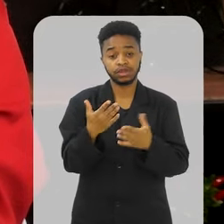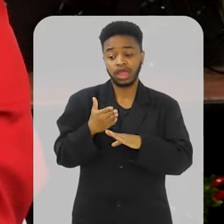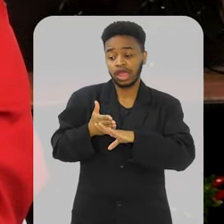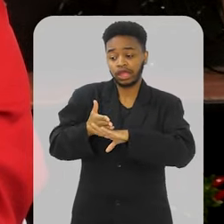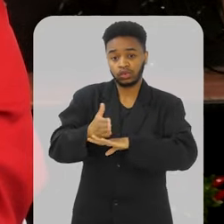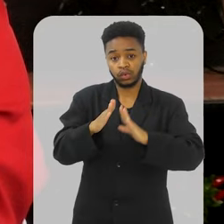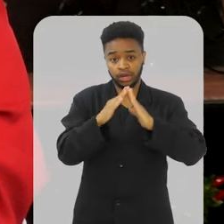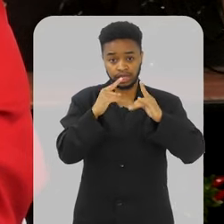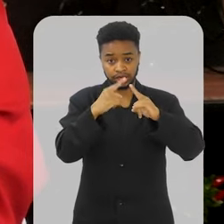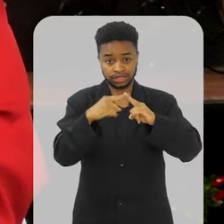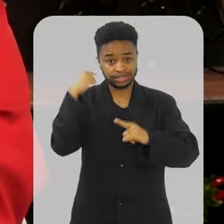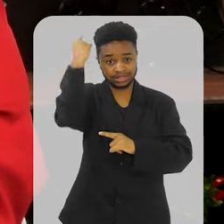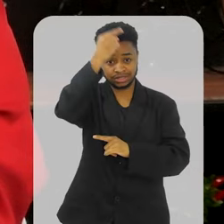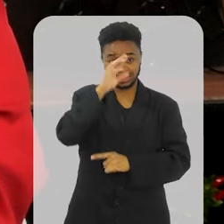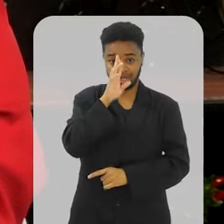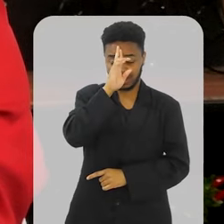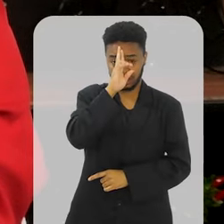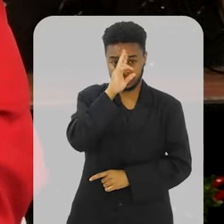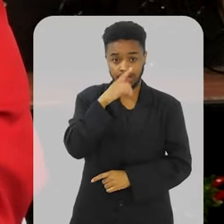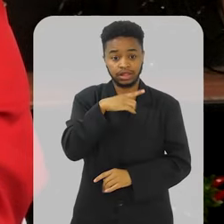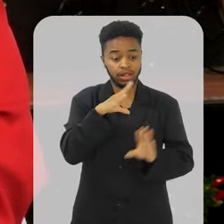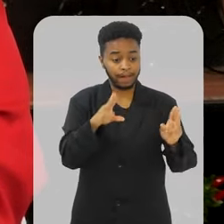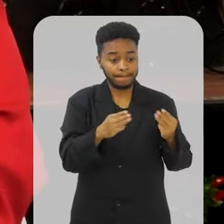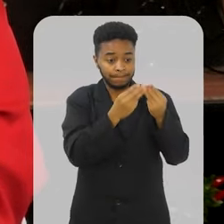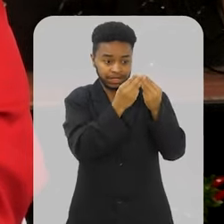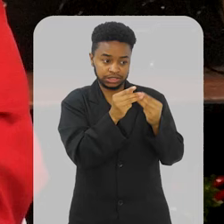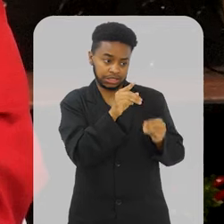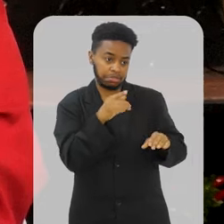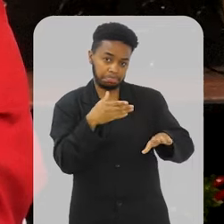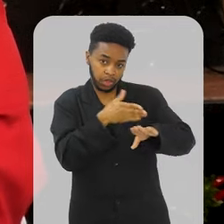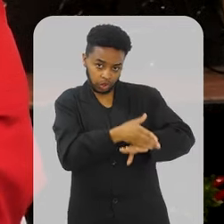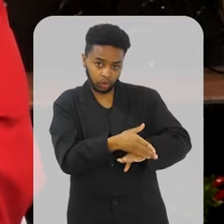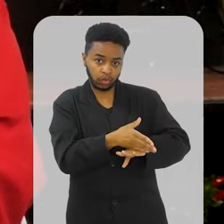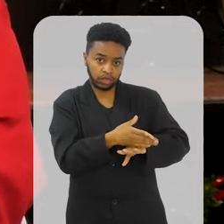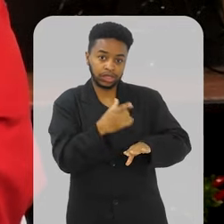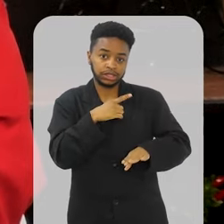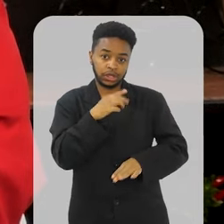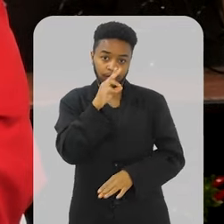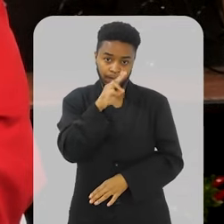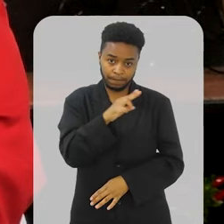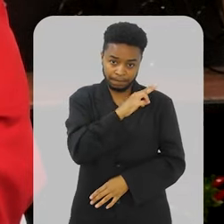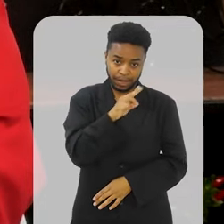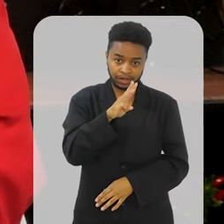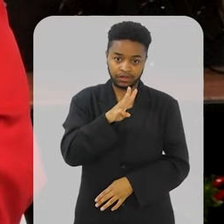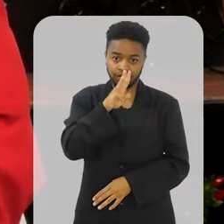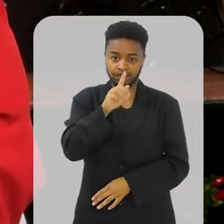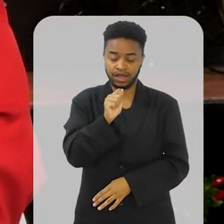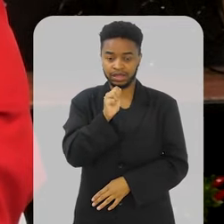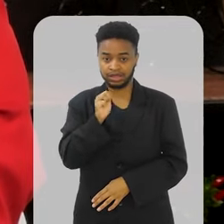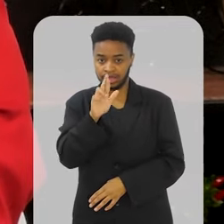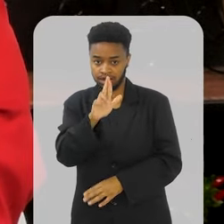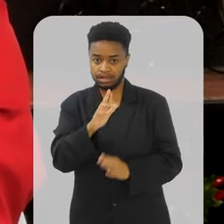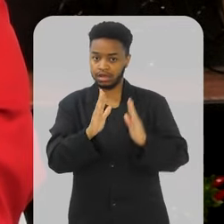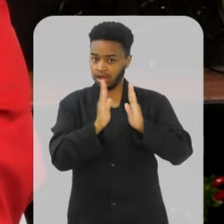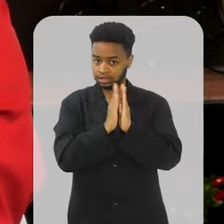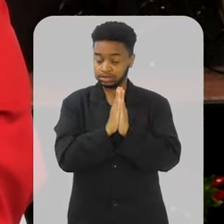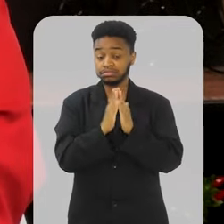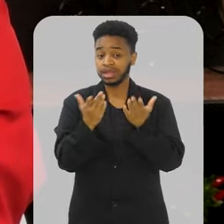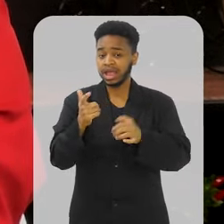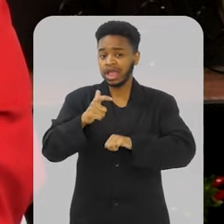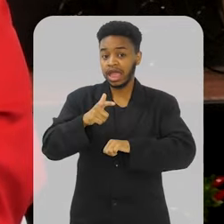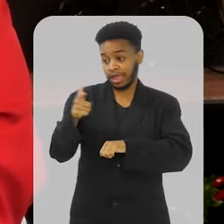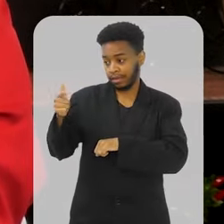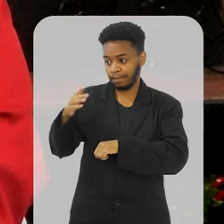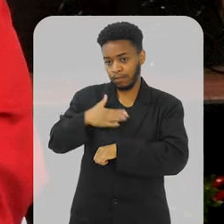da da igreja de Santa Rita Tava tendo missa e ele entrou era o Padre Wagner rezando na missa e do nada